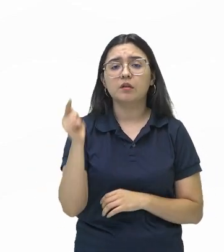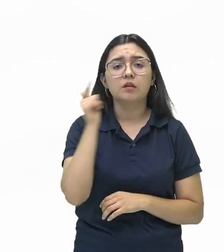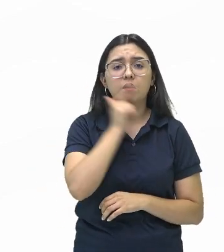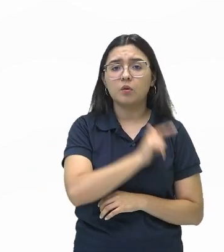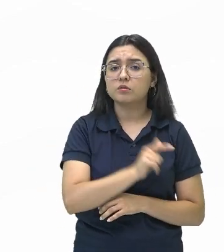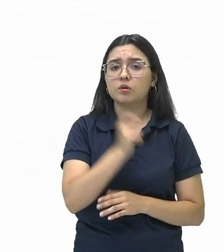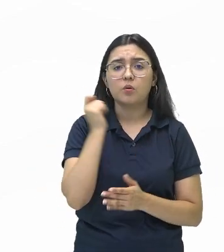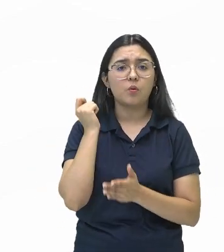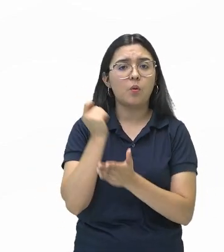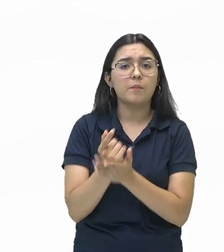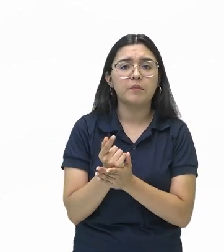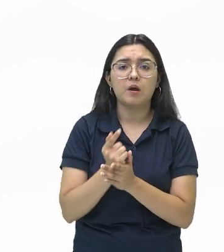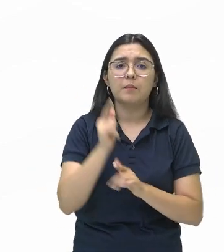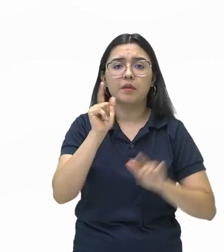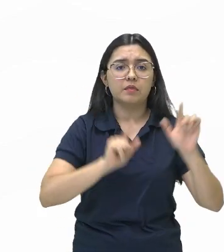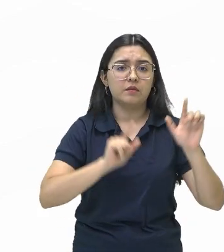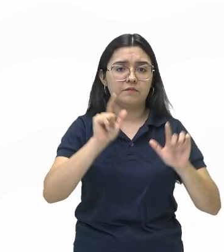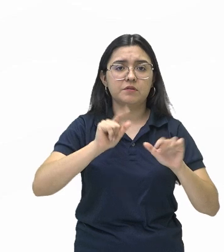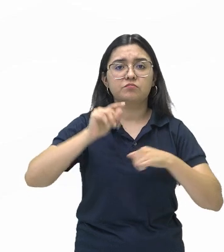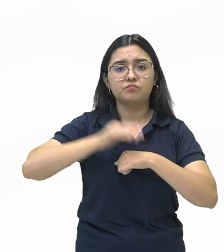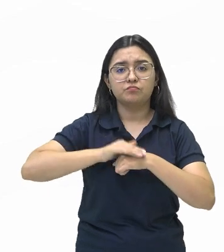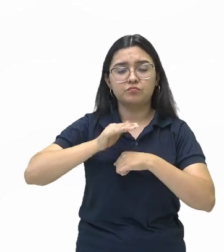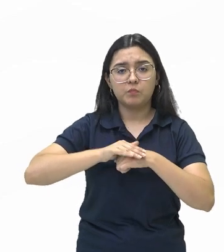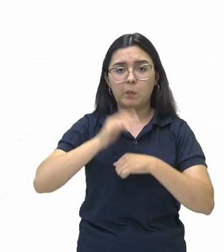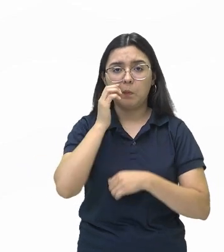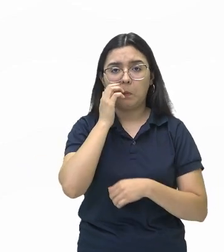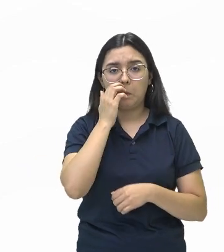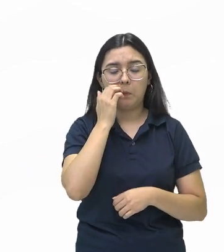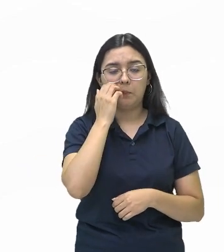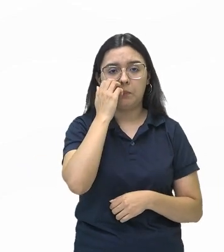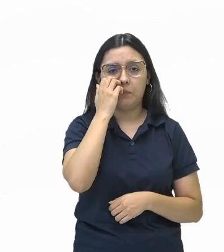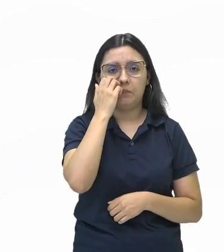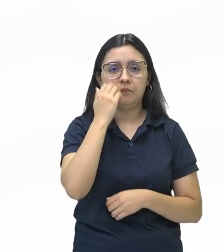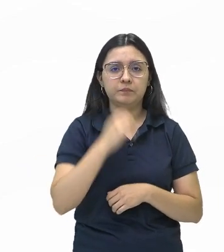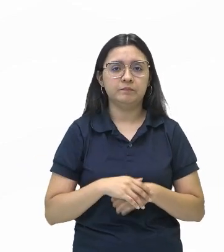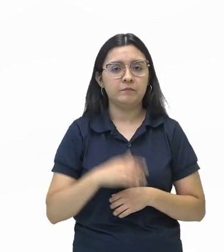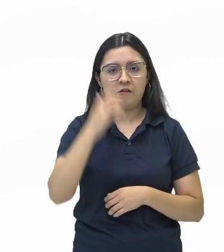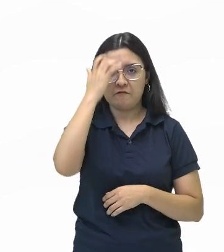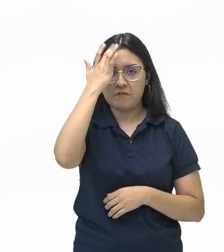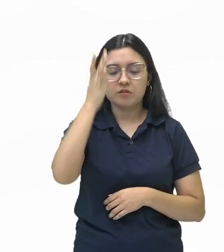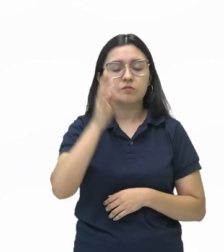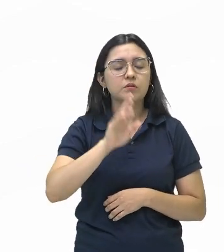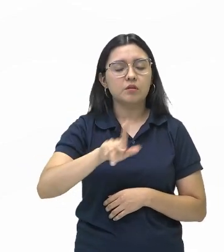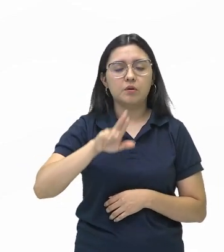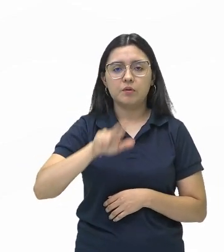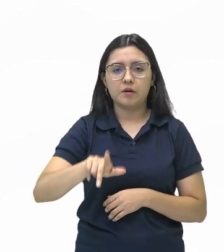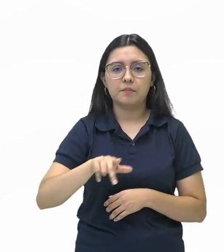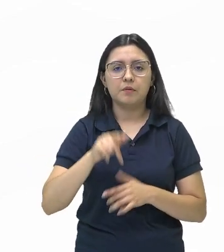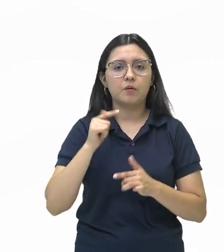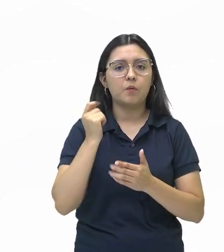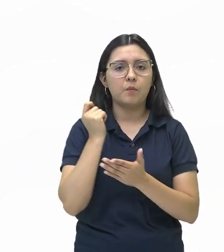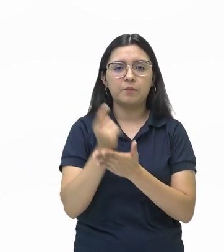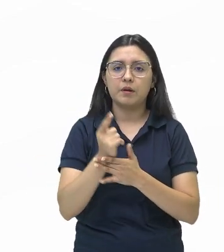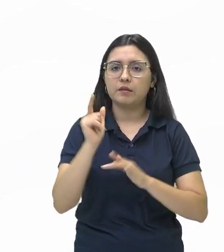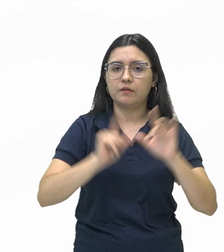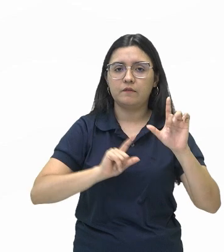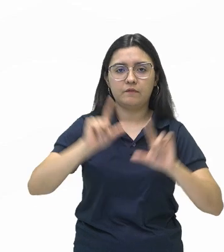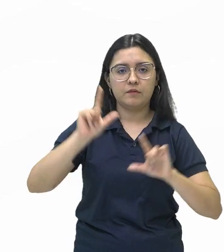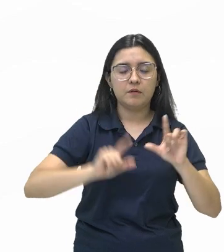consegue comprar uma TV para ele com facilidade, né? Uma TV, ele vai ter